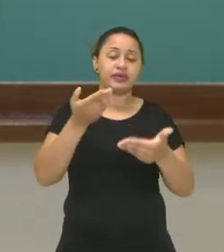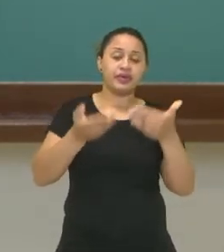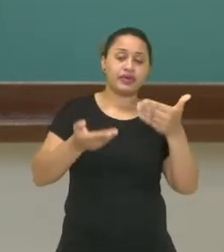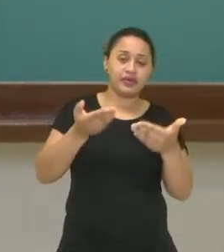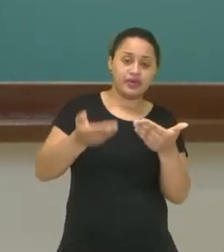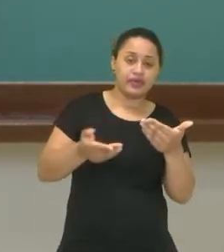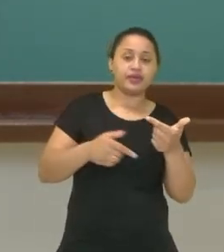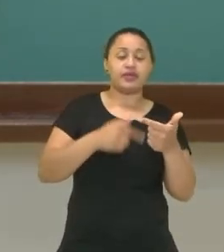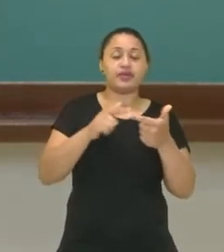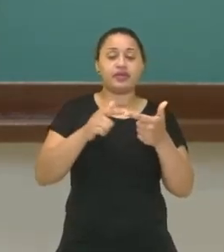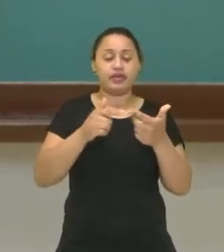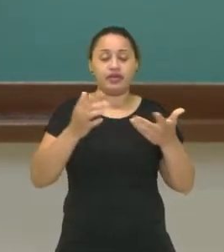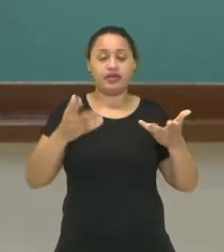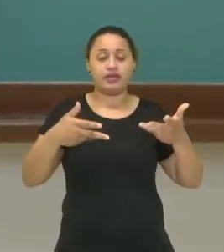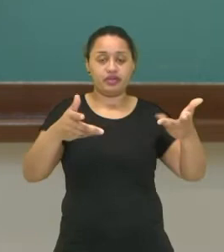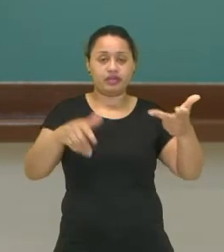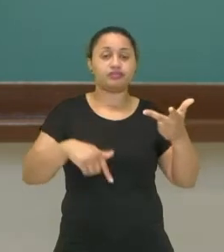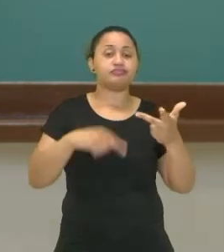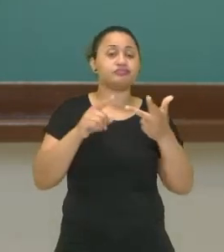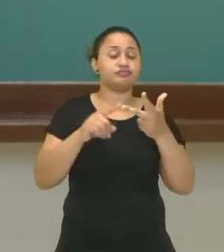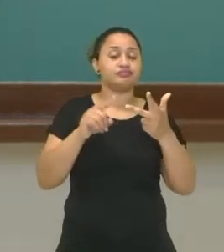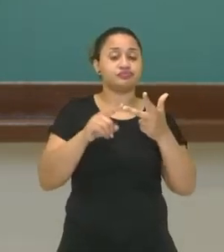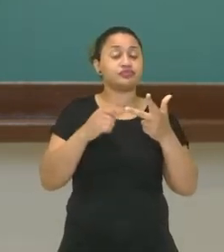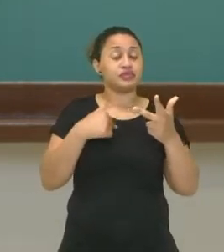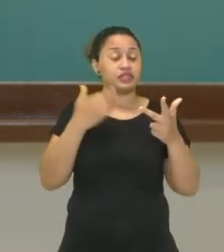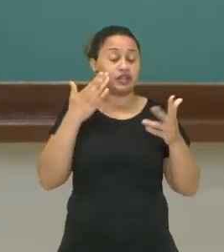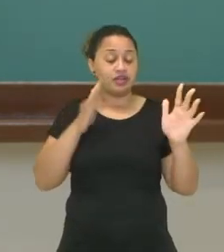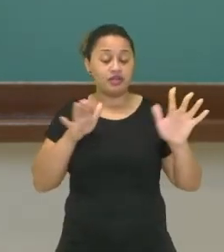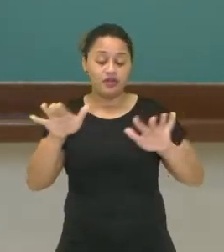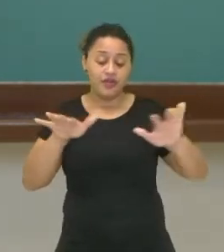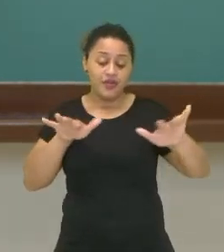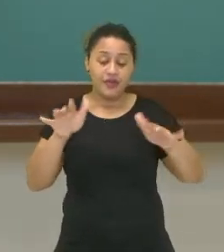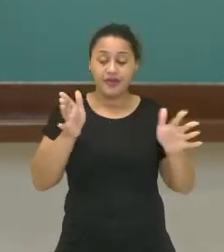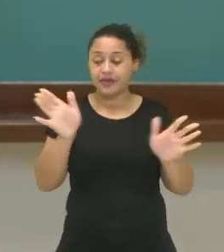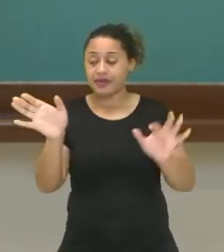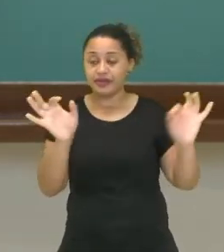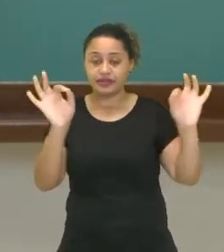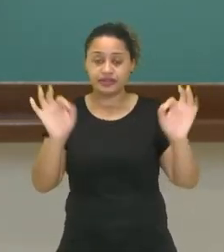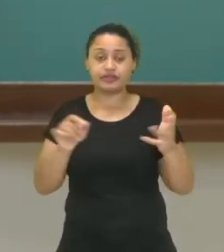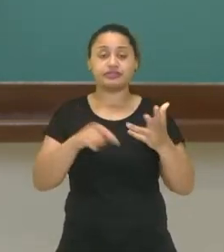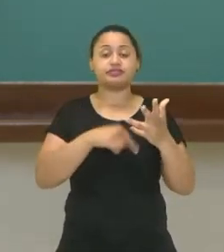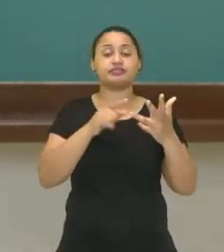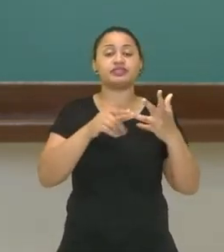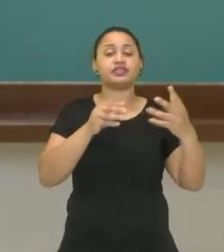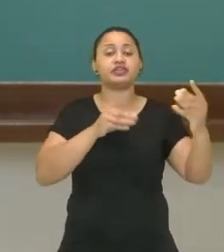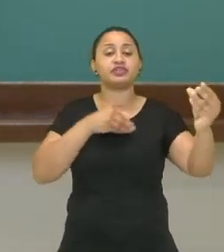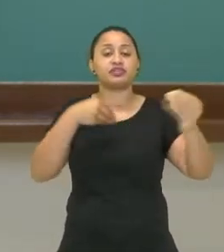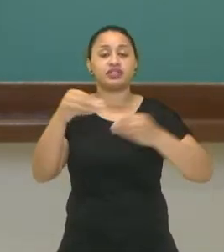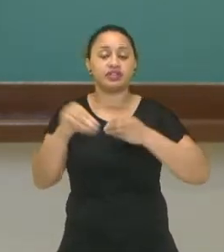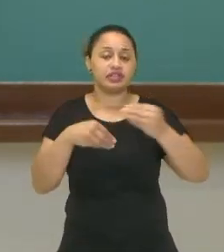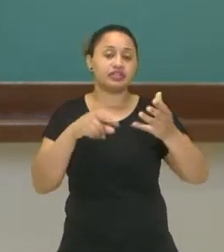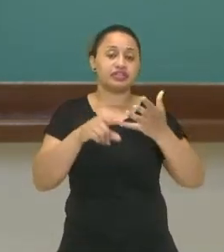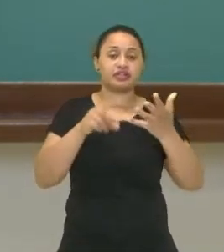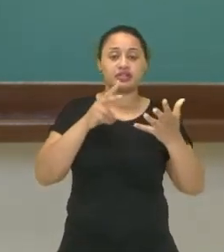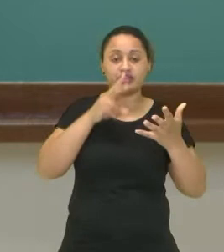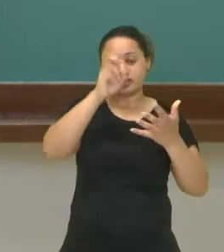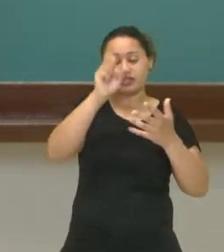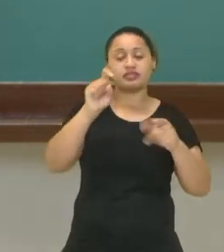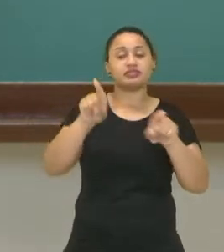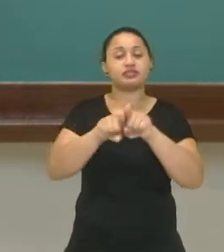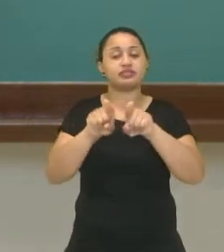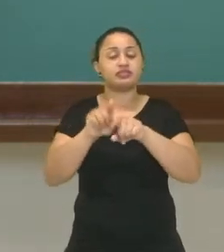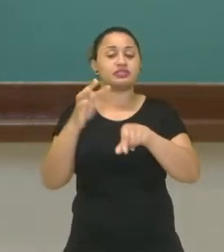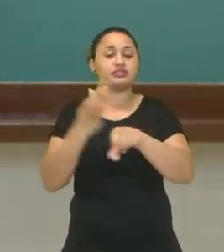Equilíbrio, agilidade, coordenação motora, flexibilidade, força e